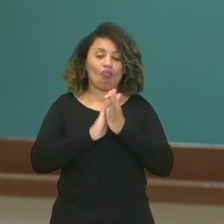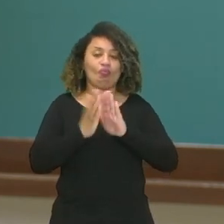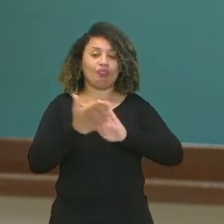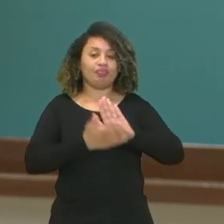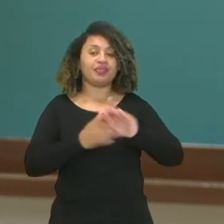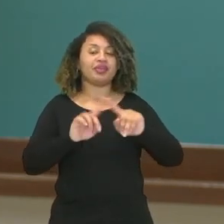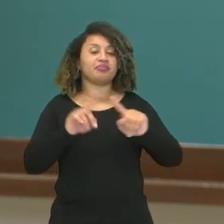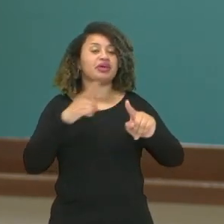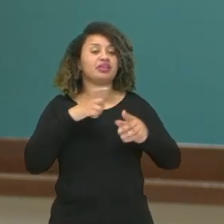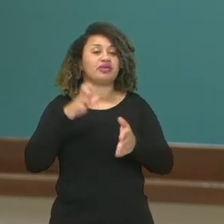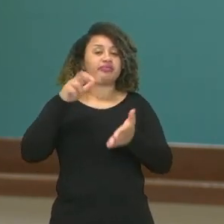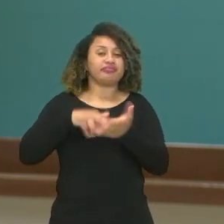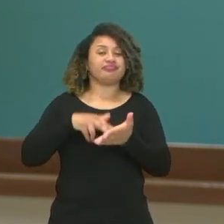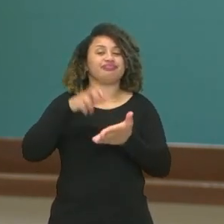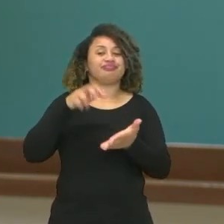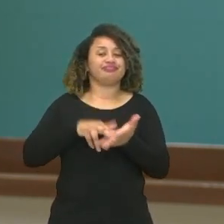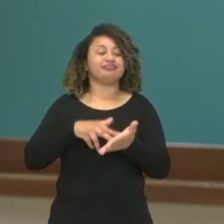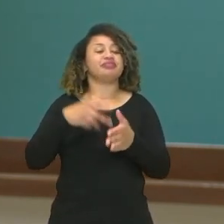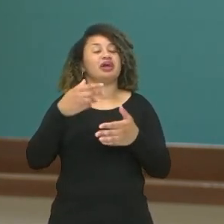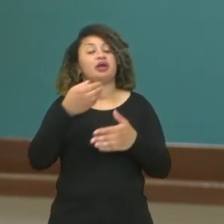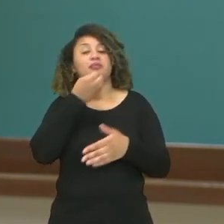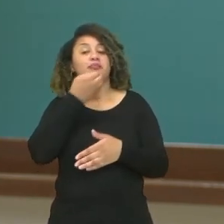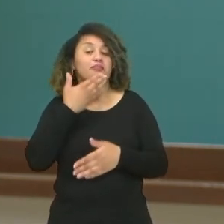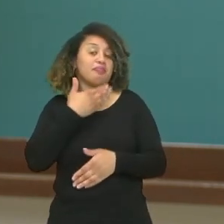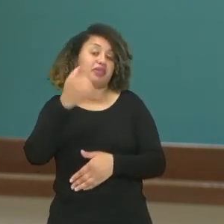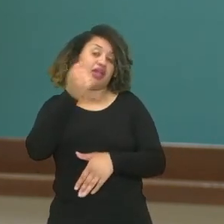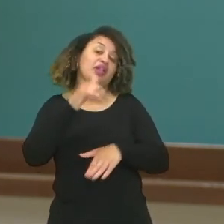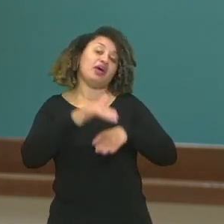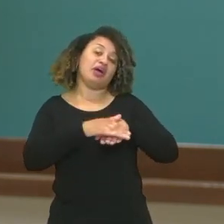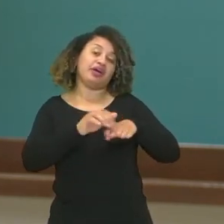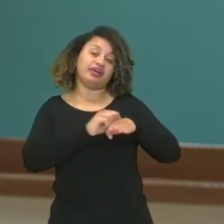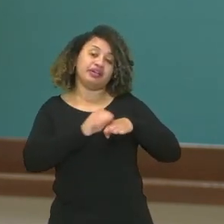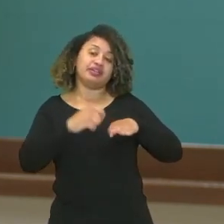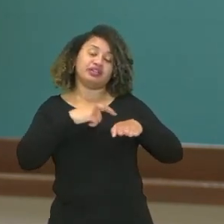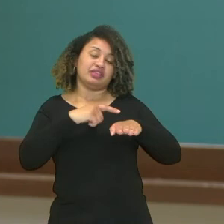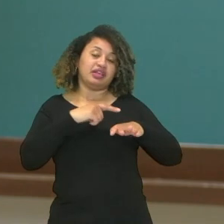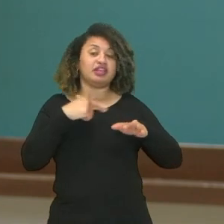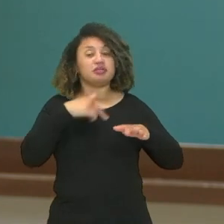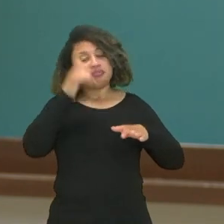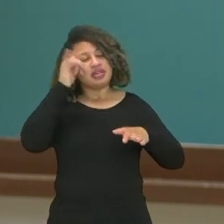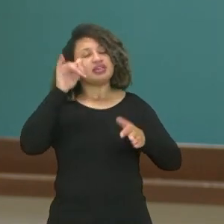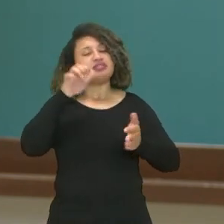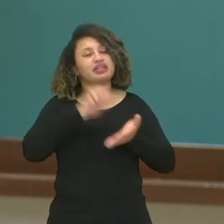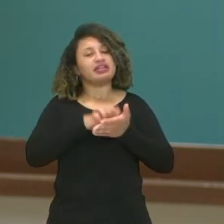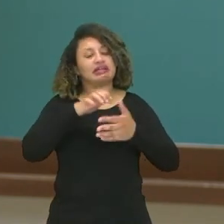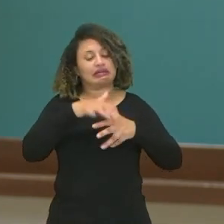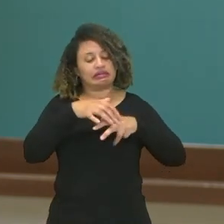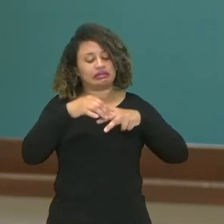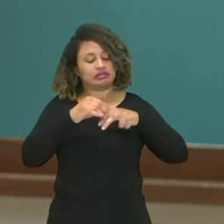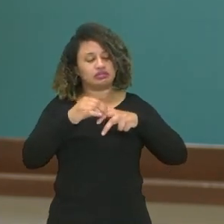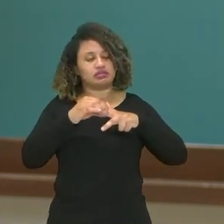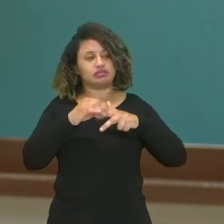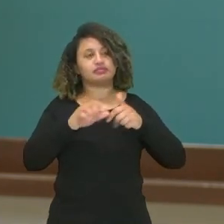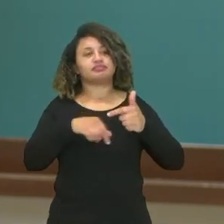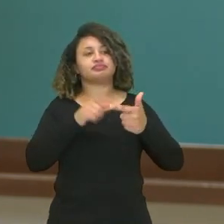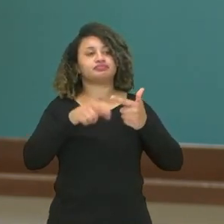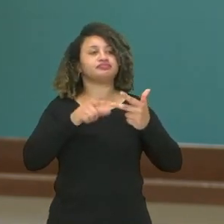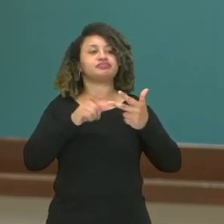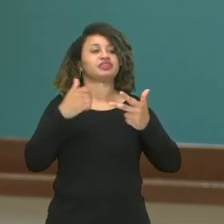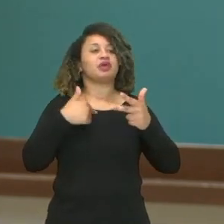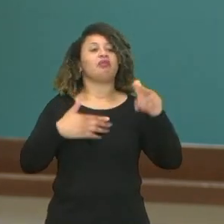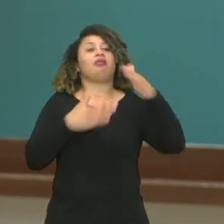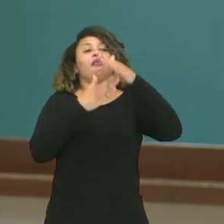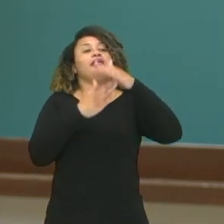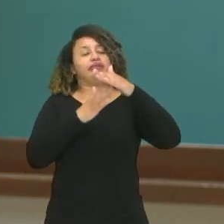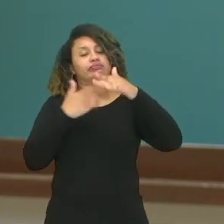de impacto é bom estar calçado, né? Para diminuir o impacto do joelho, tornozelo, nas nossas articulações, tá? Não exagere, respeite